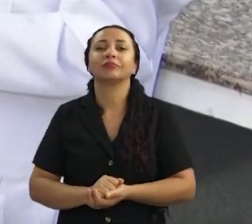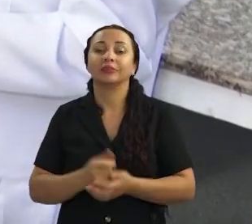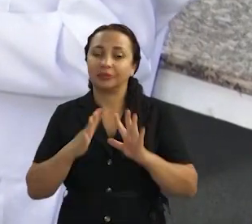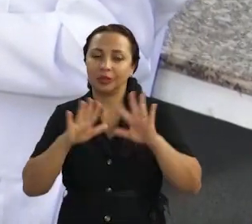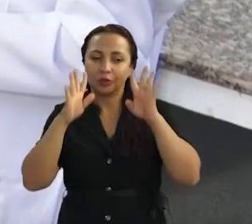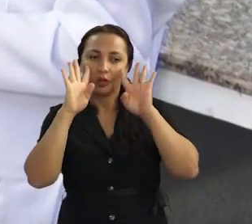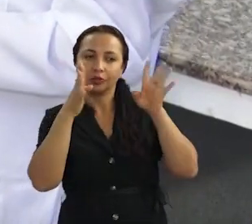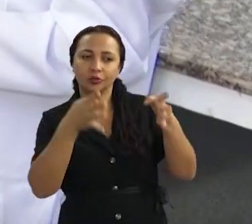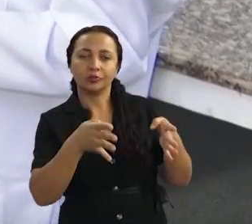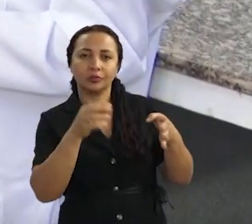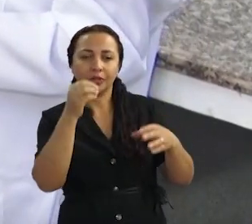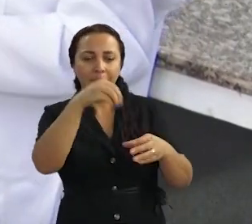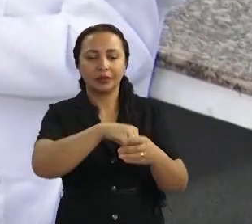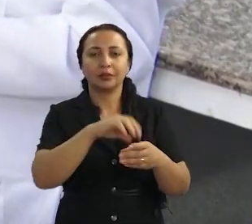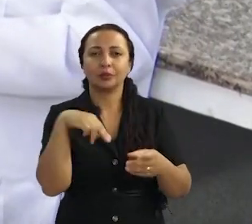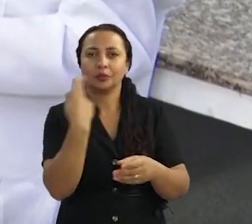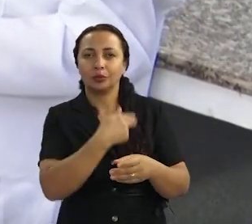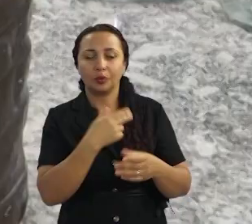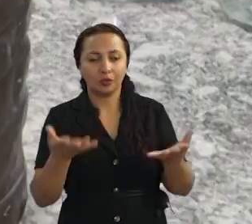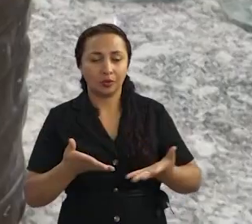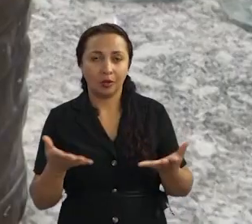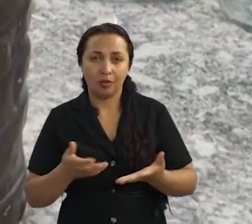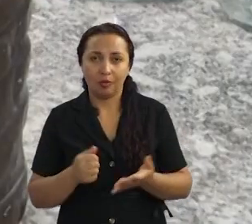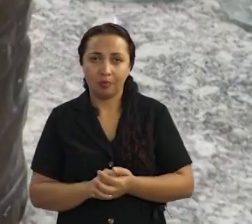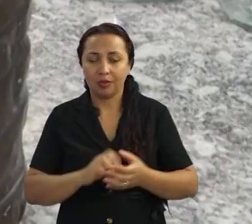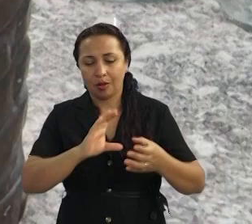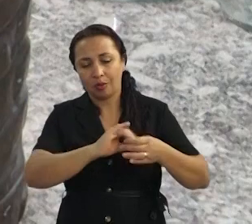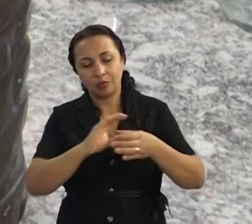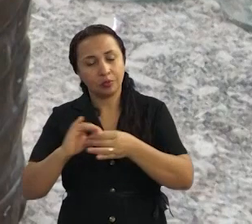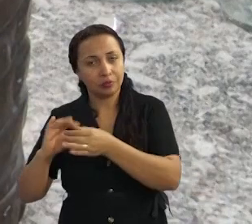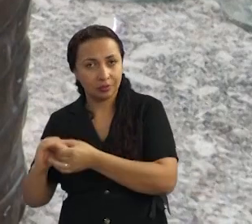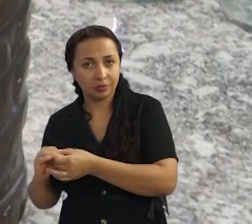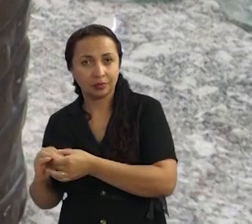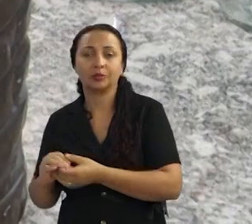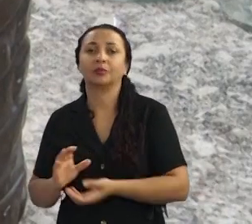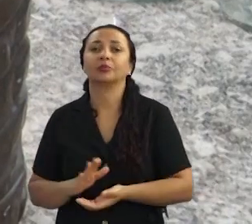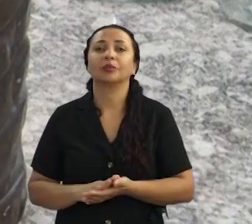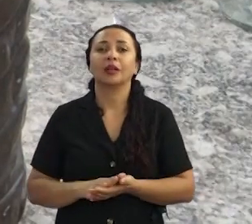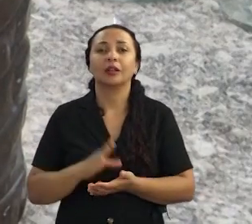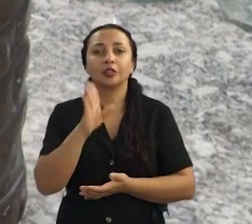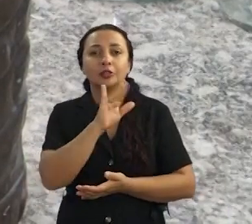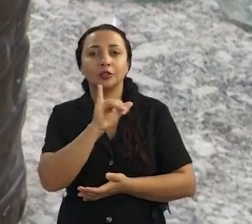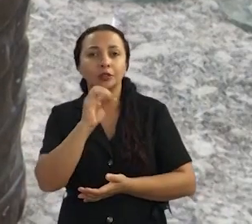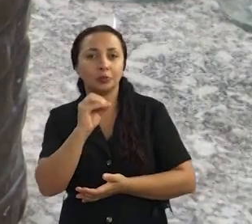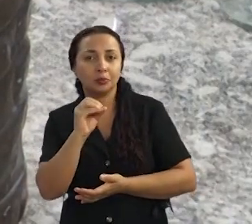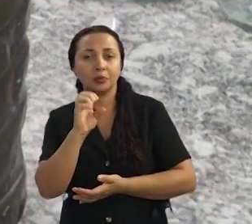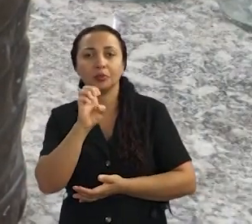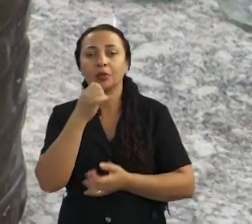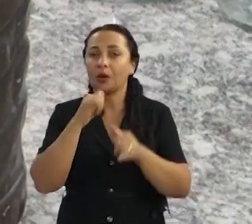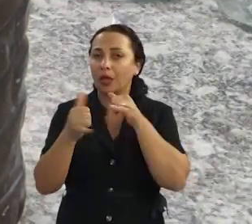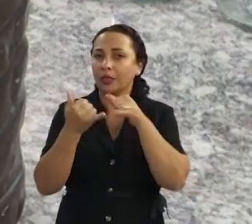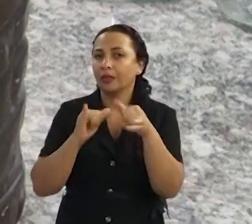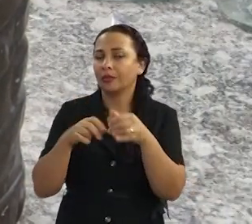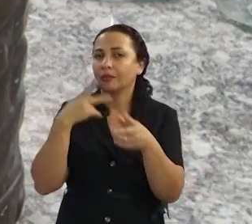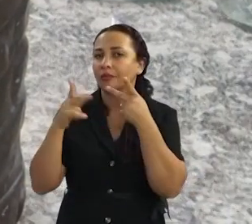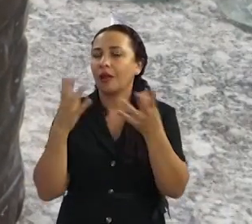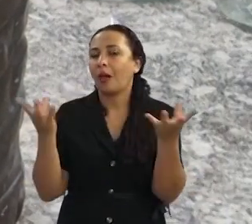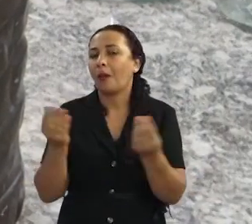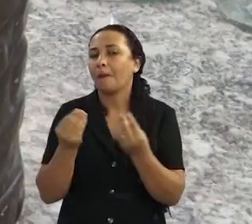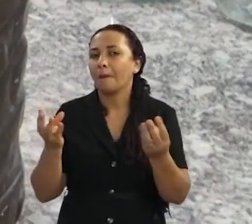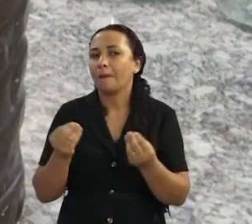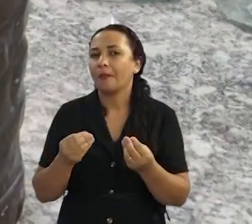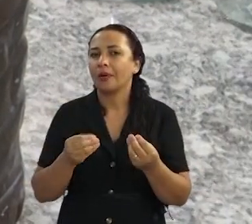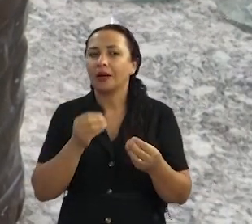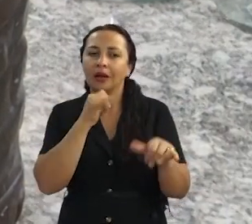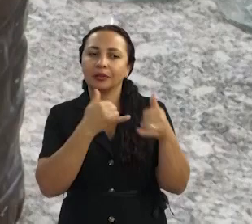nosso nesse sentido é dentro desse nosso atual contexto de bioenergia, que se fala tanto, que